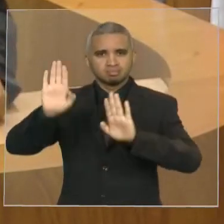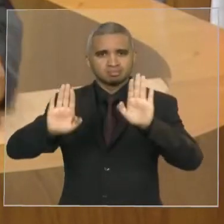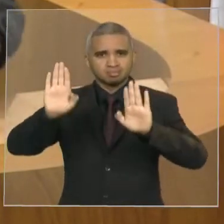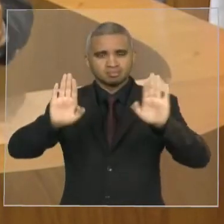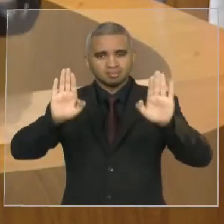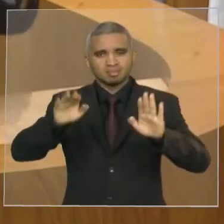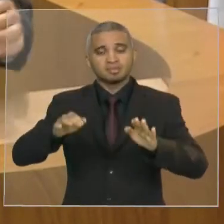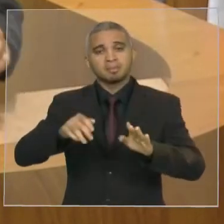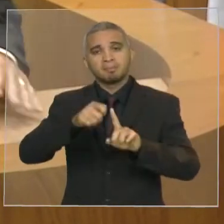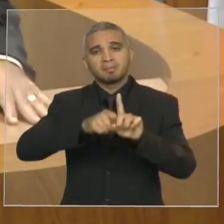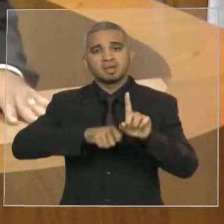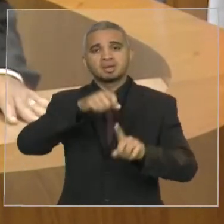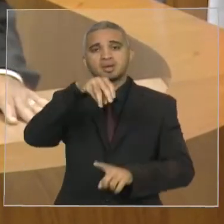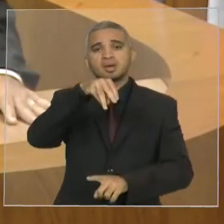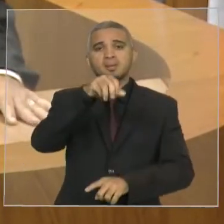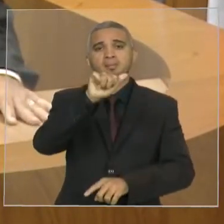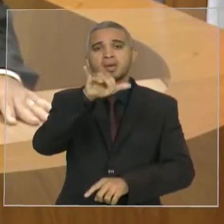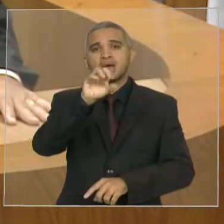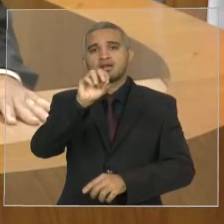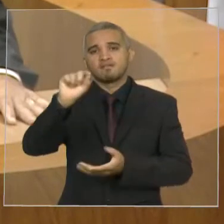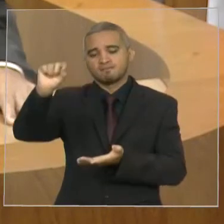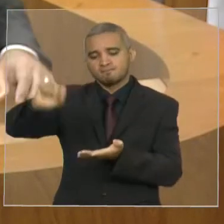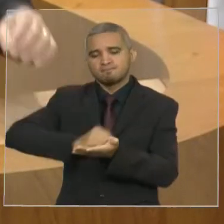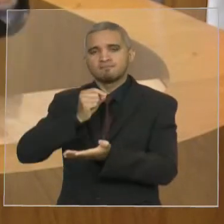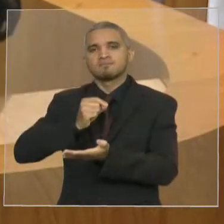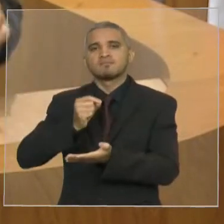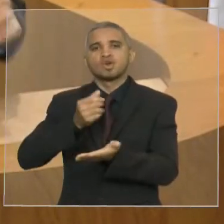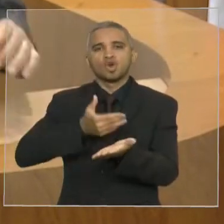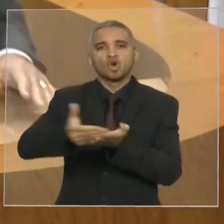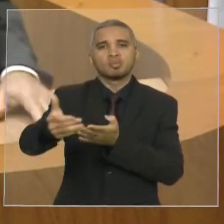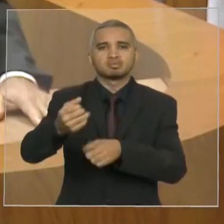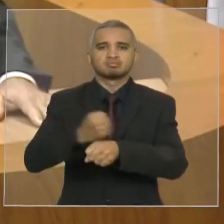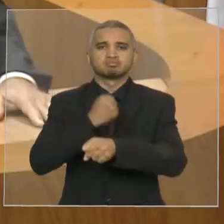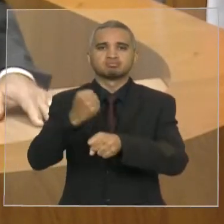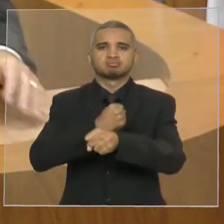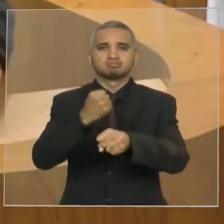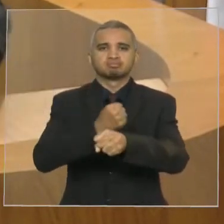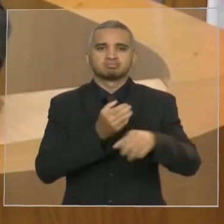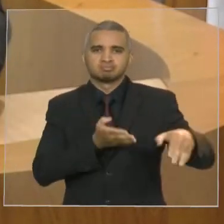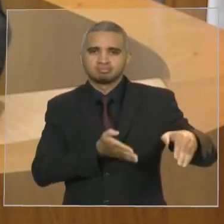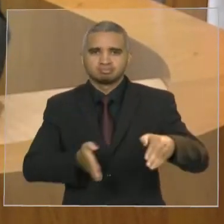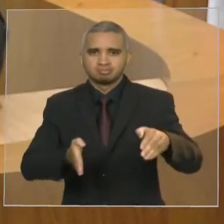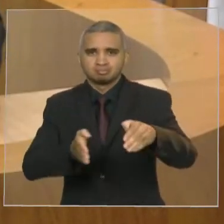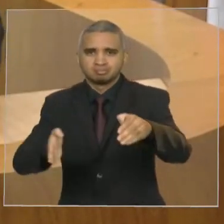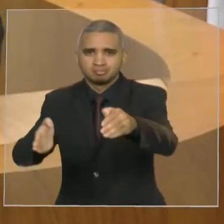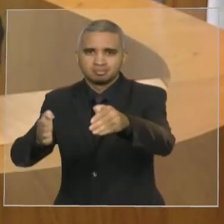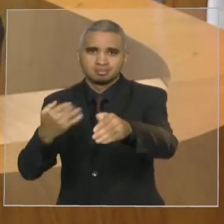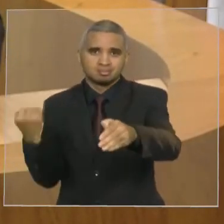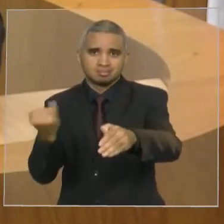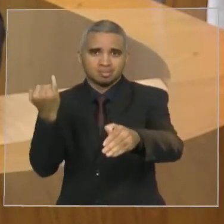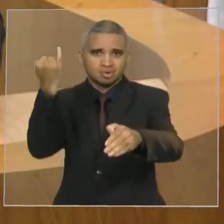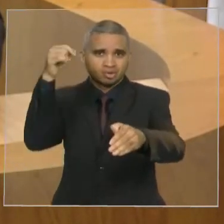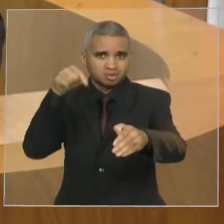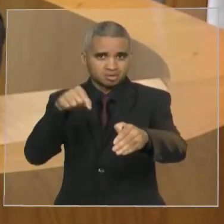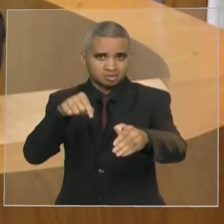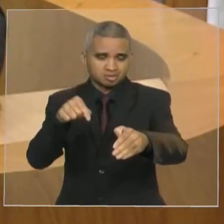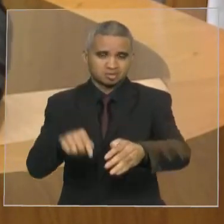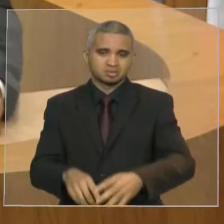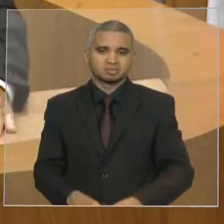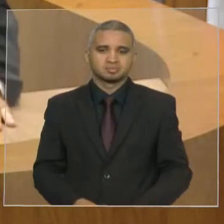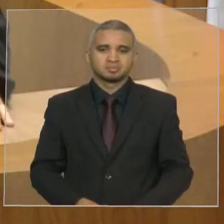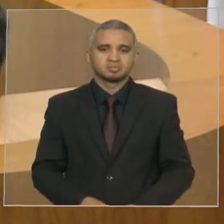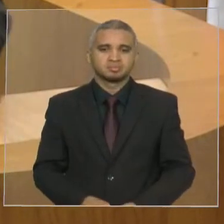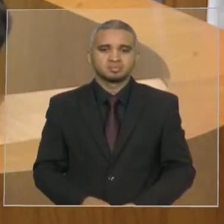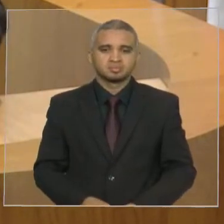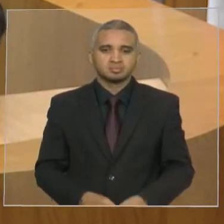para se iniciar a construção daquela estrada tão importante para o povo daquela região. Eu quero